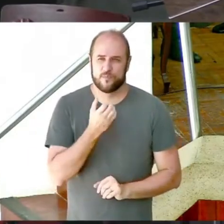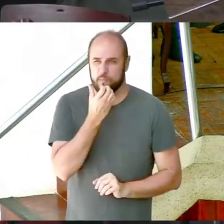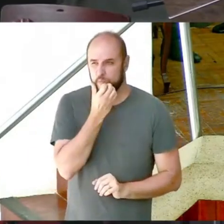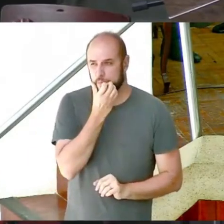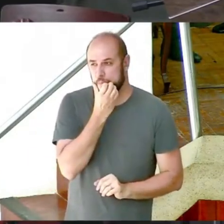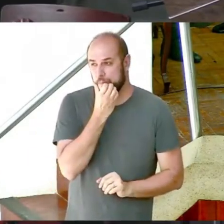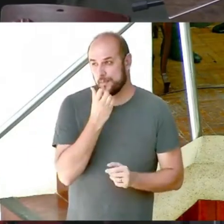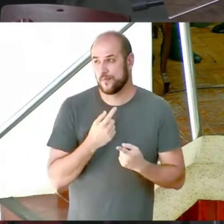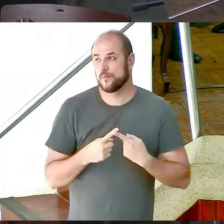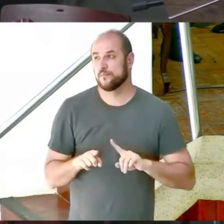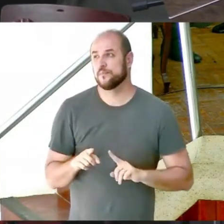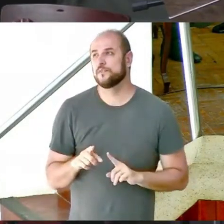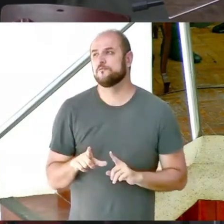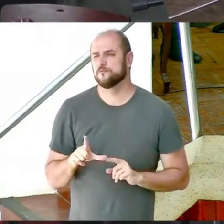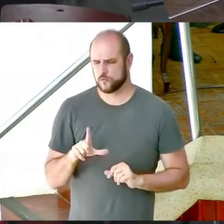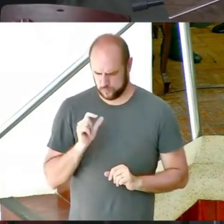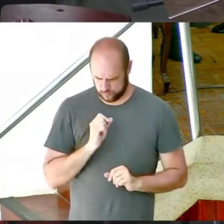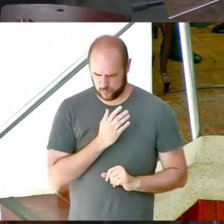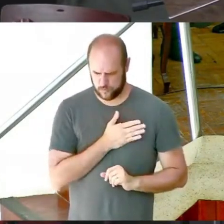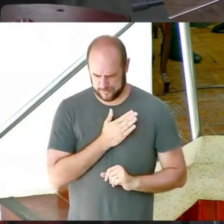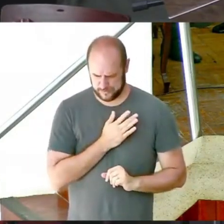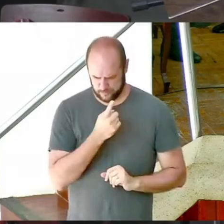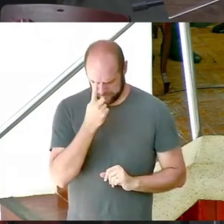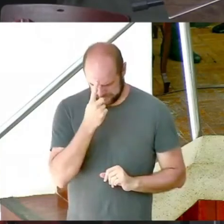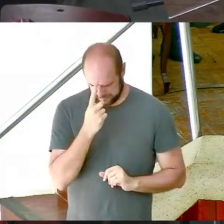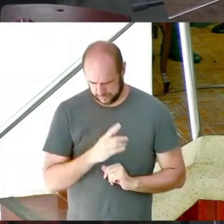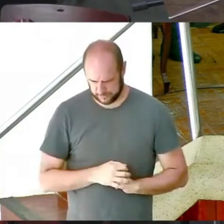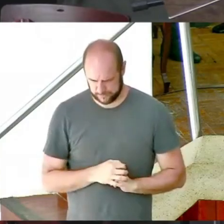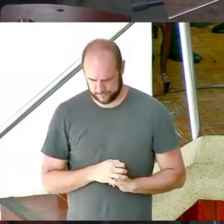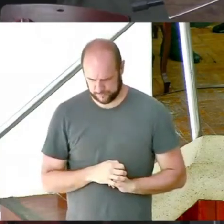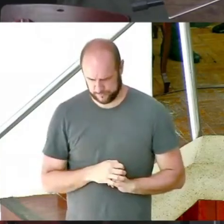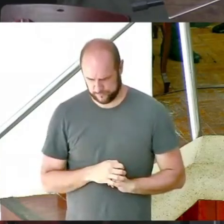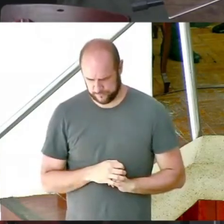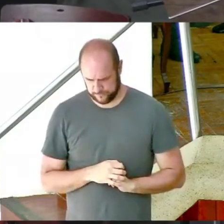Mas ela tomou uma decisão no coração.